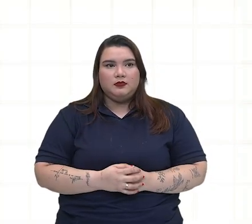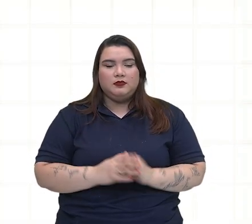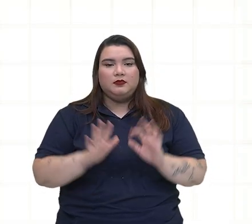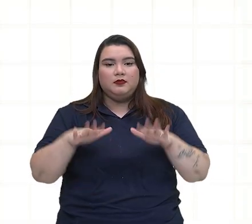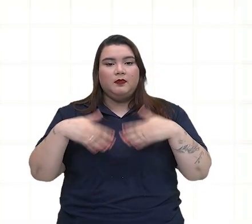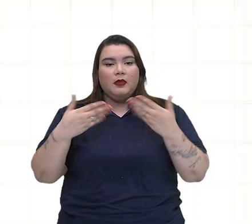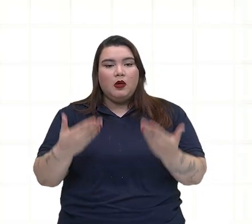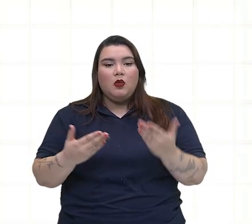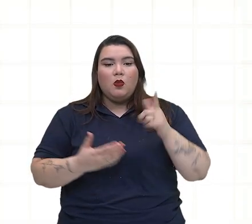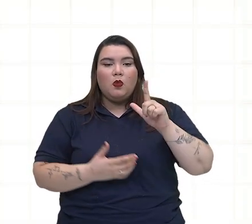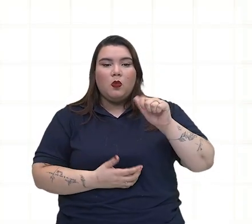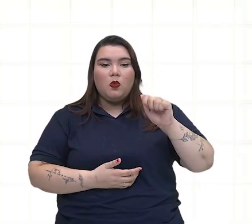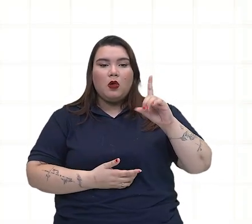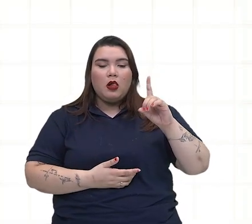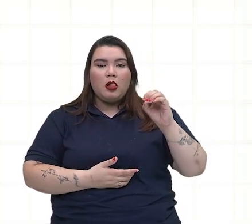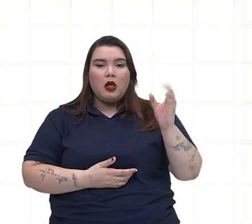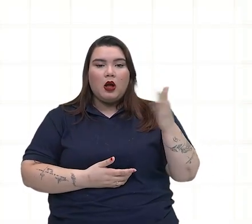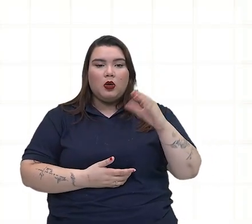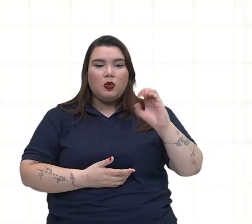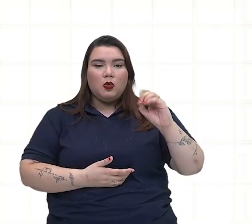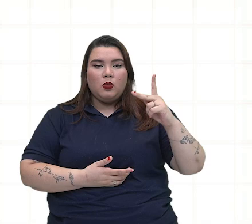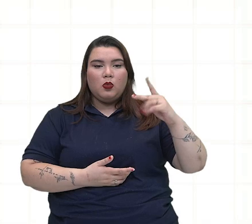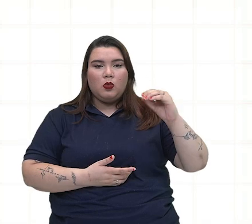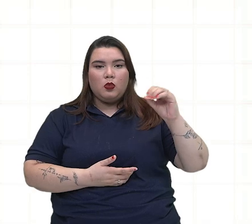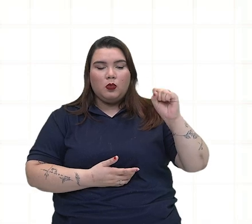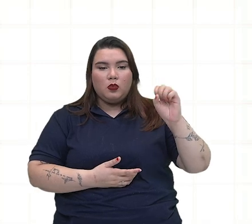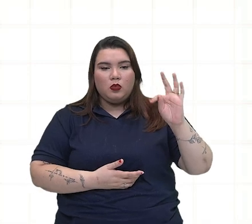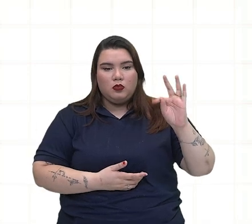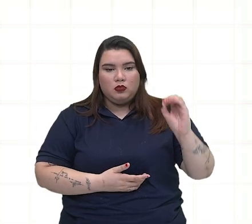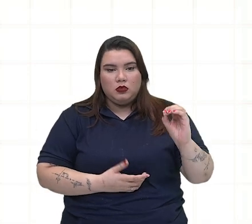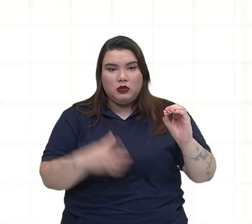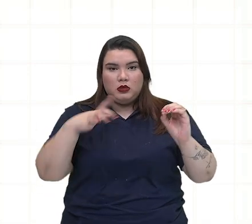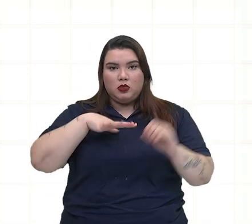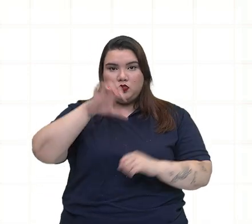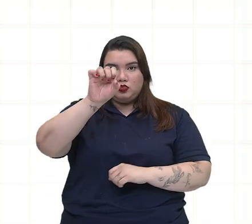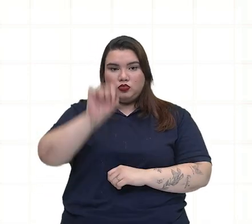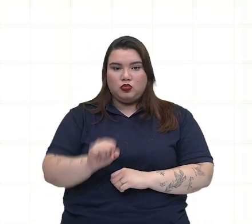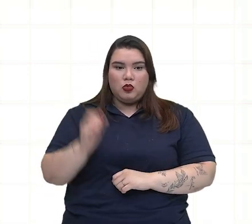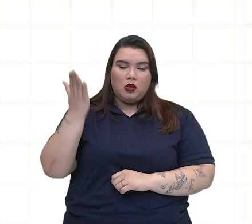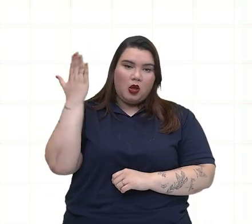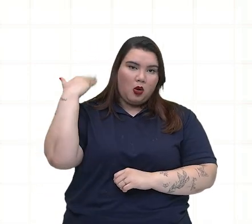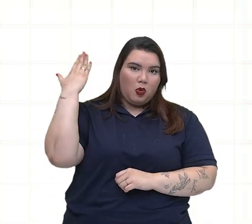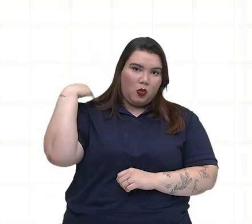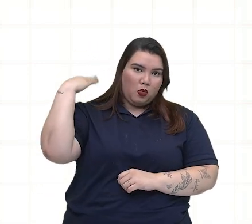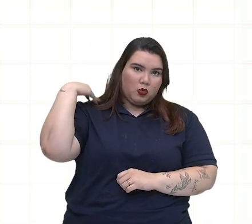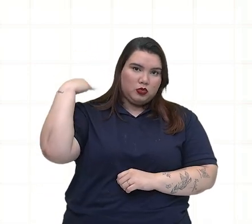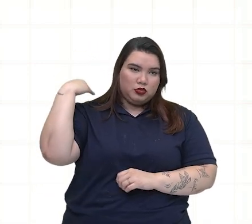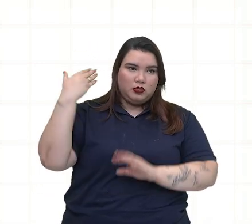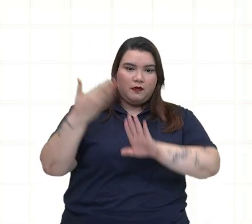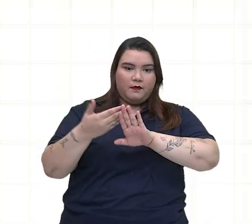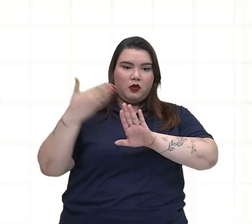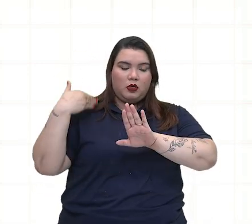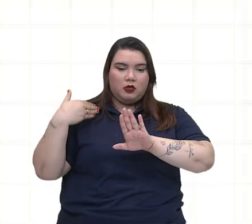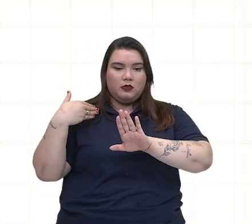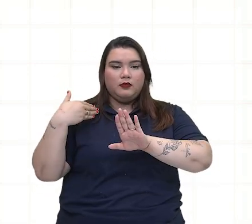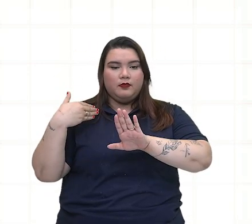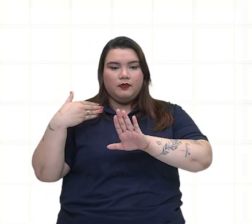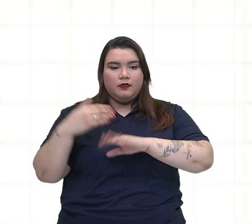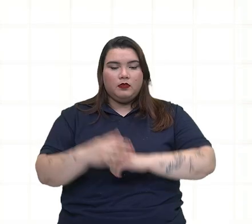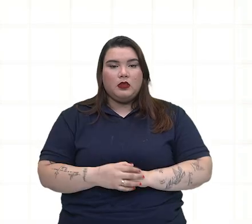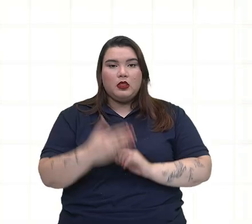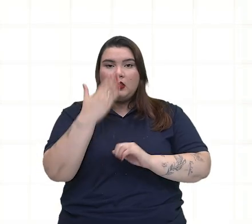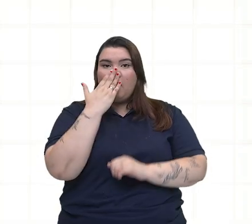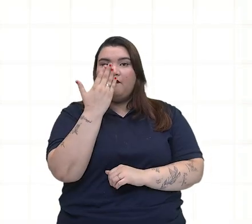lado oposto vai ser, você vai ter a direção sul, o seu lado oposto você vai ter a